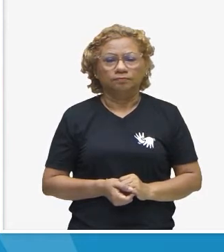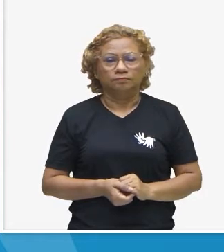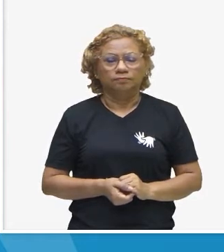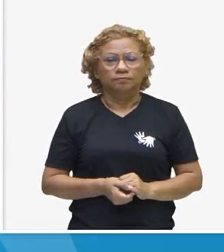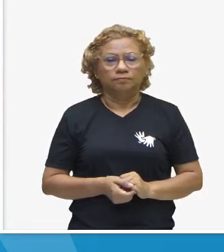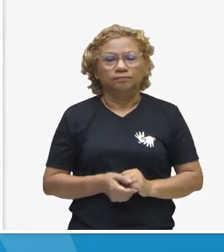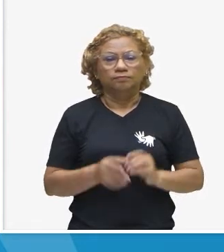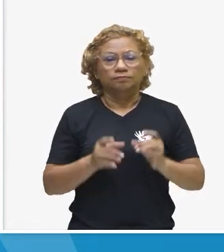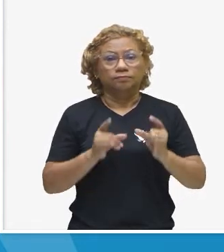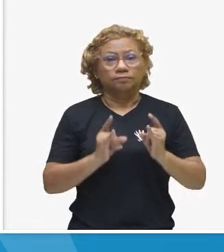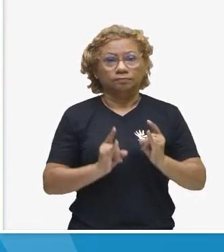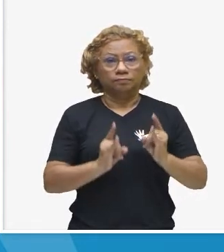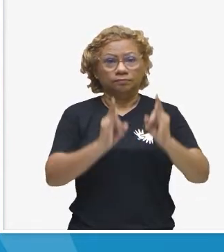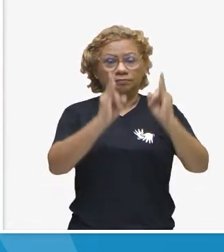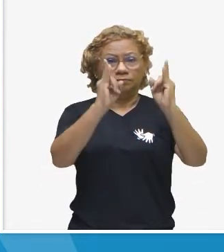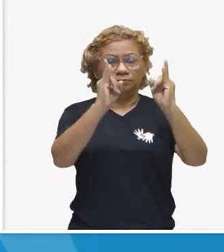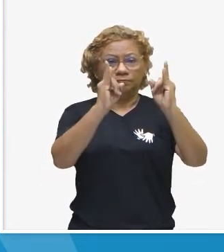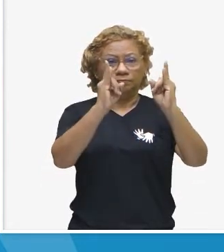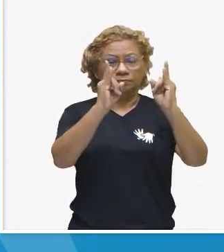do lado direito.